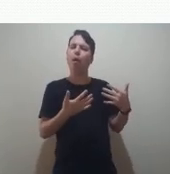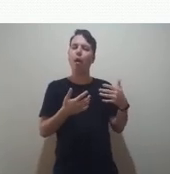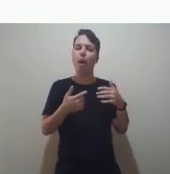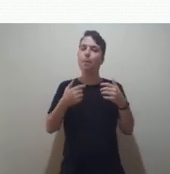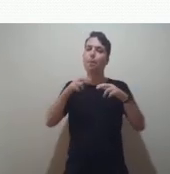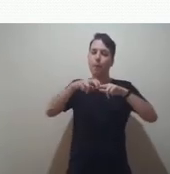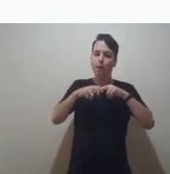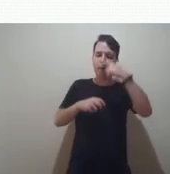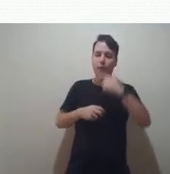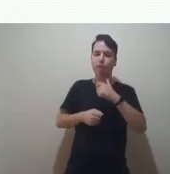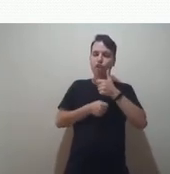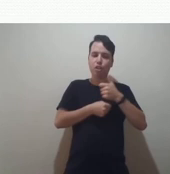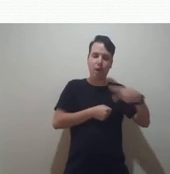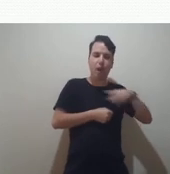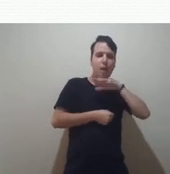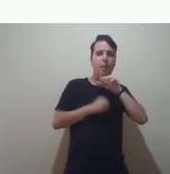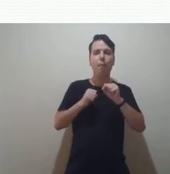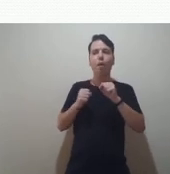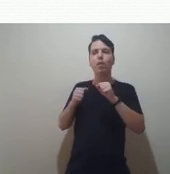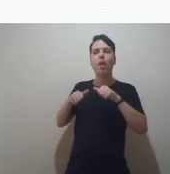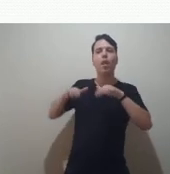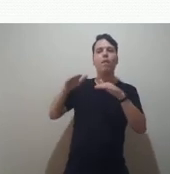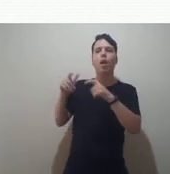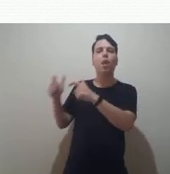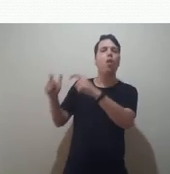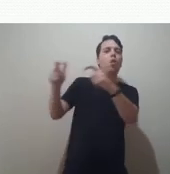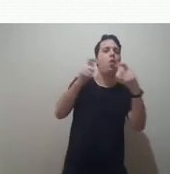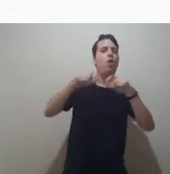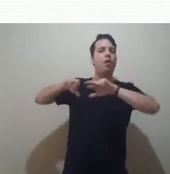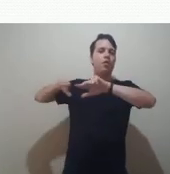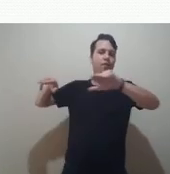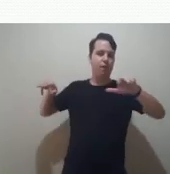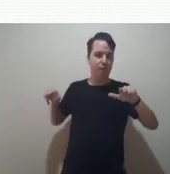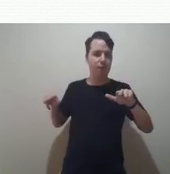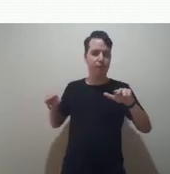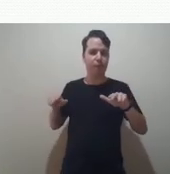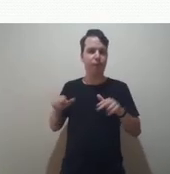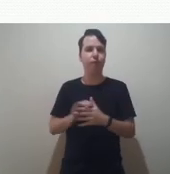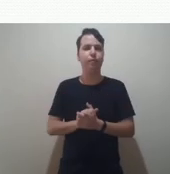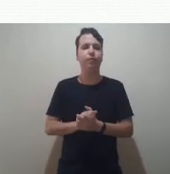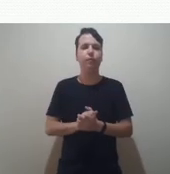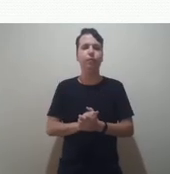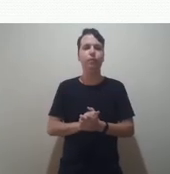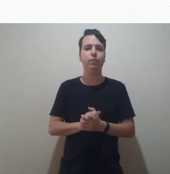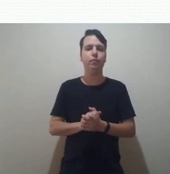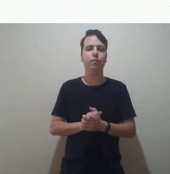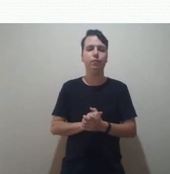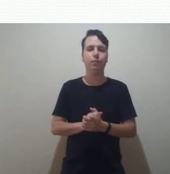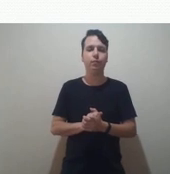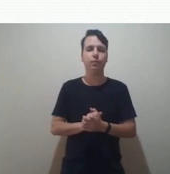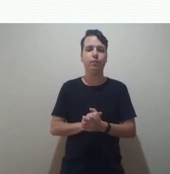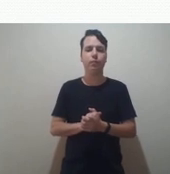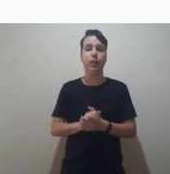lesões inexplicáveis várias vezes. Então, esse tutor pode frequentar diversos consultórios e hospitais veterinários.